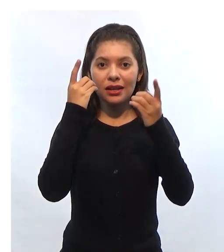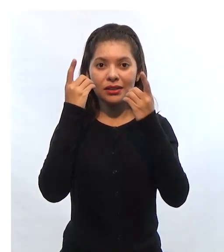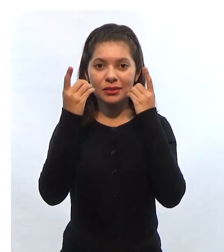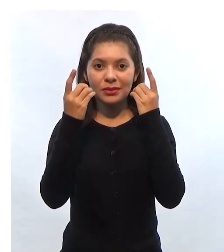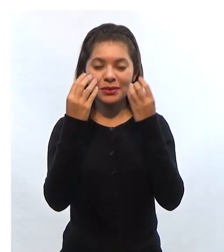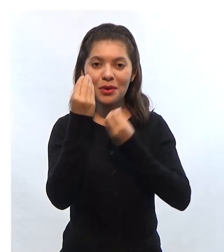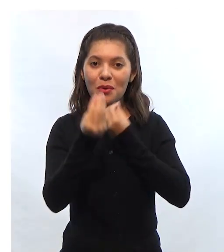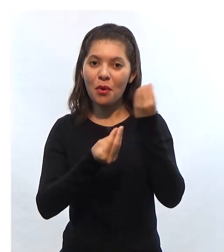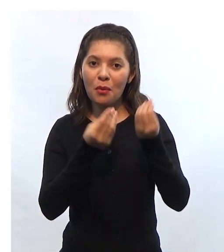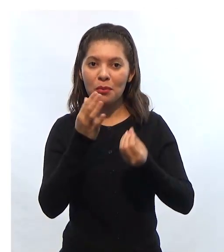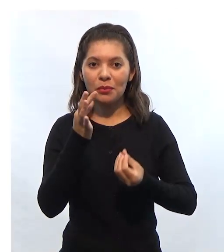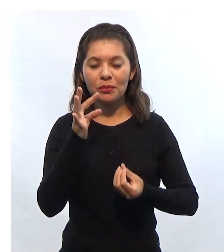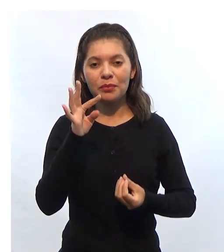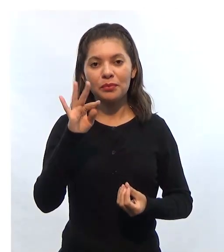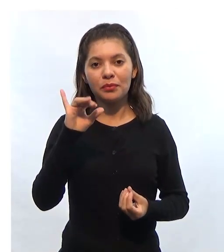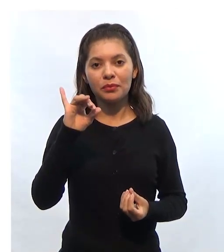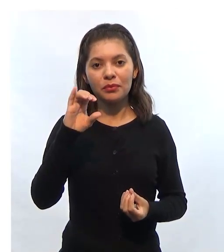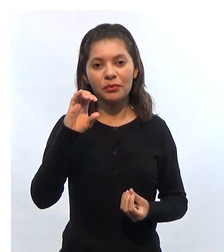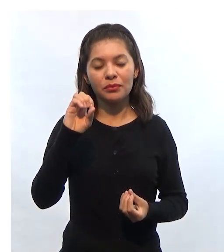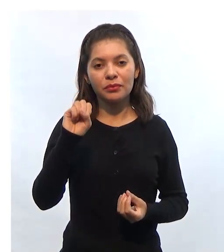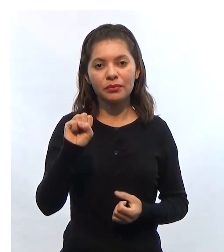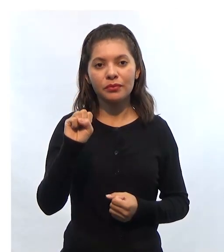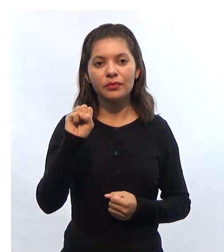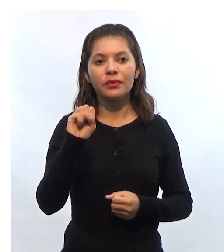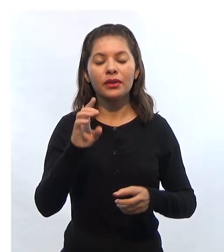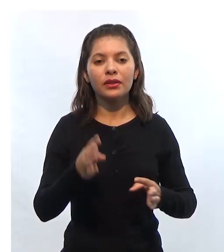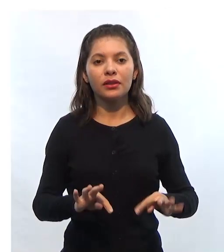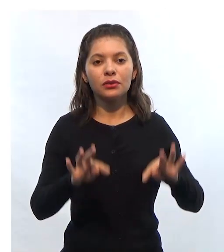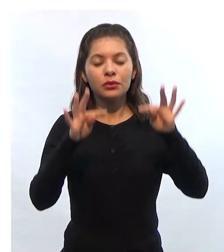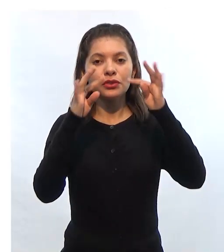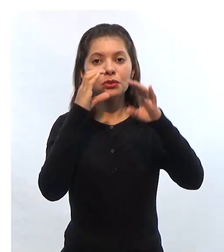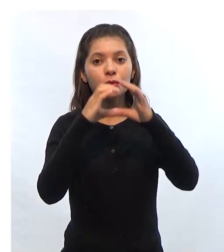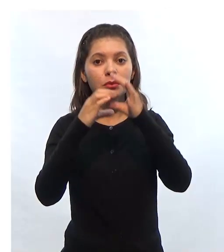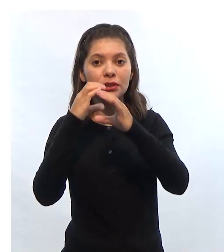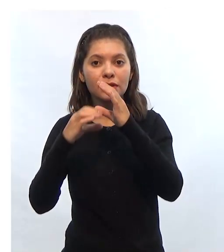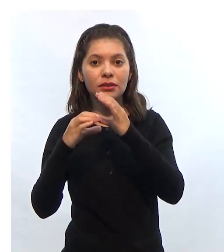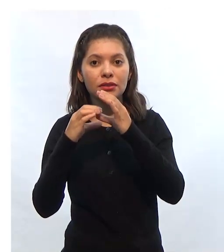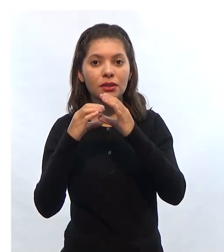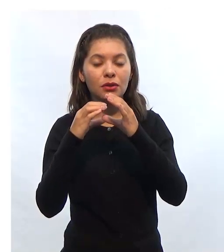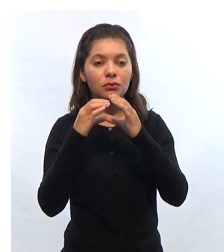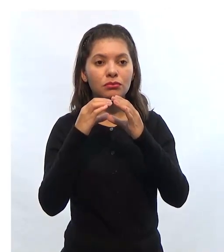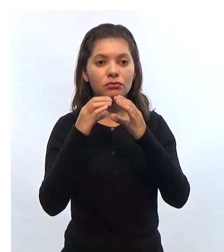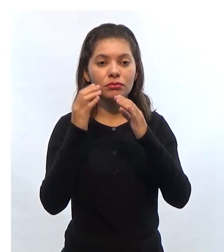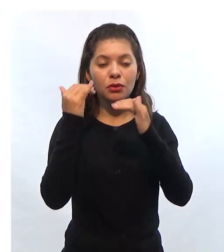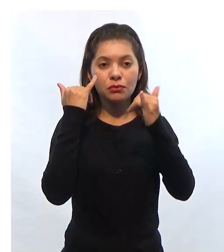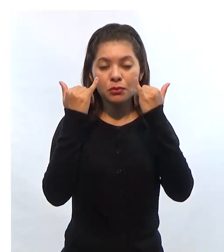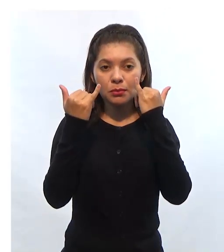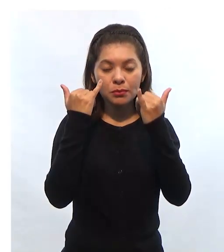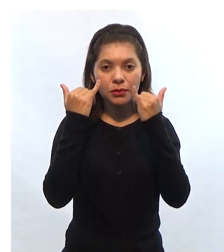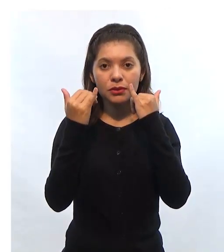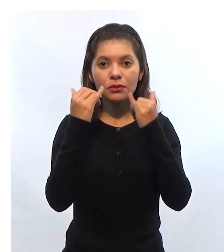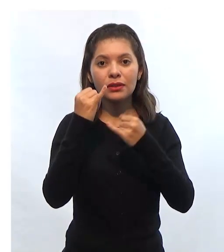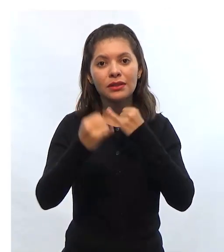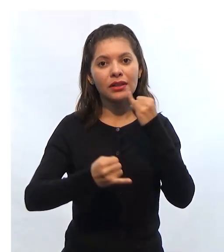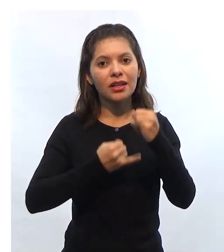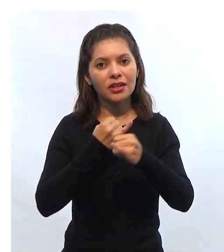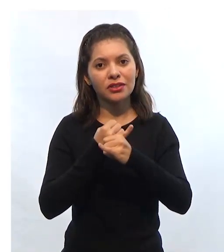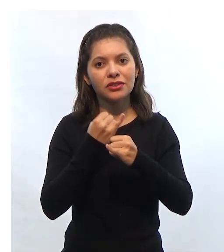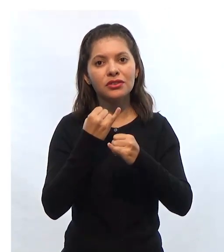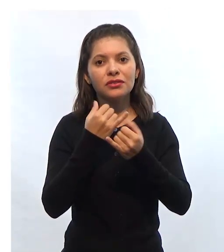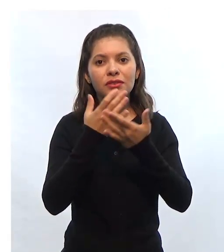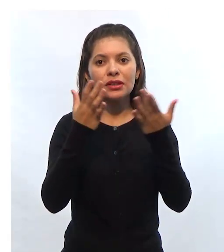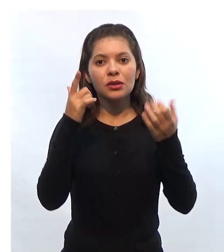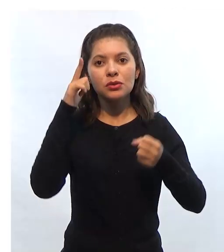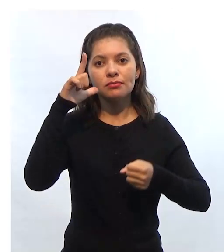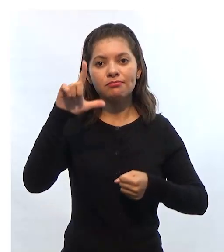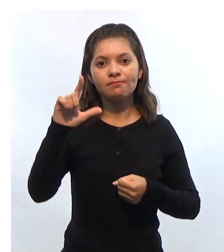esses dados através das TICs, né? As tecnologias de informação e comunicação. Porque através da internet hoje você consegue saber muito